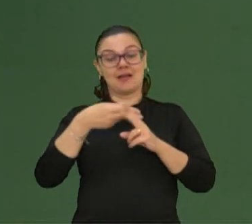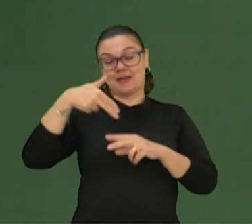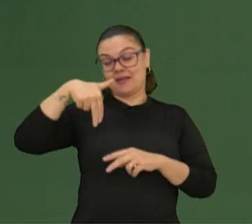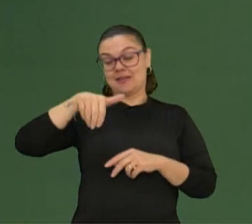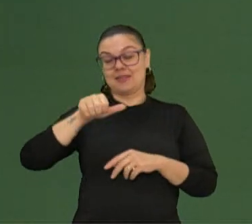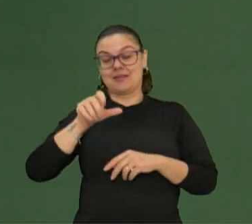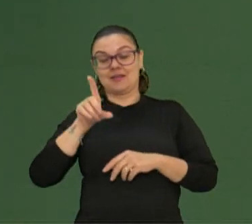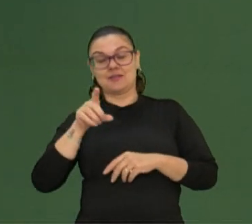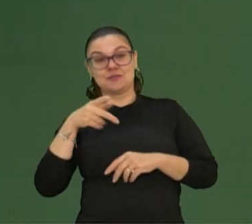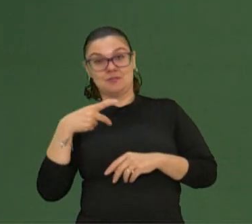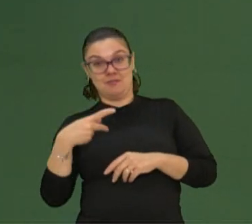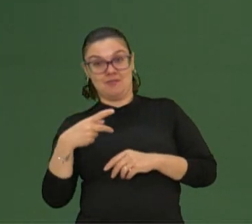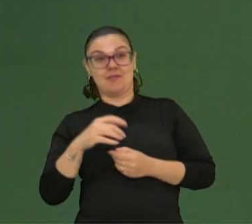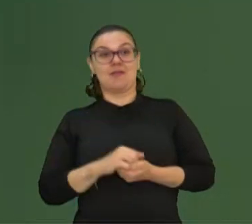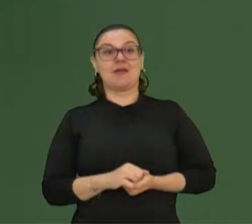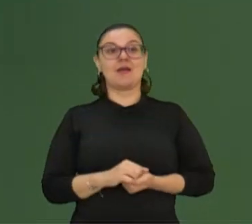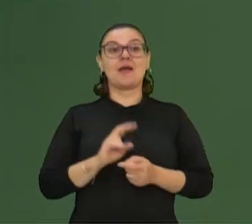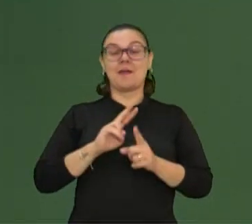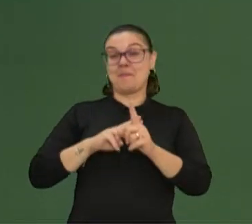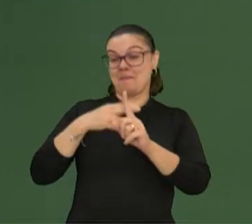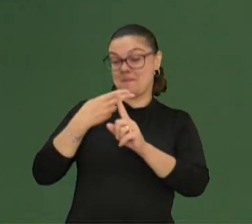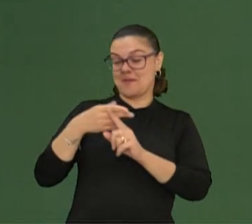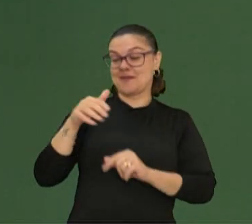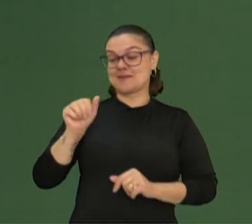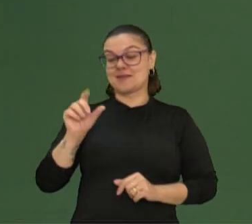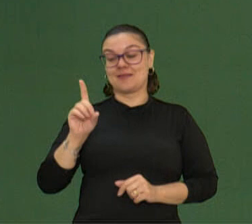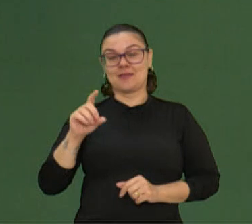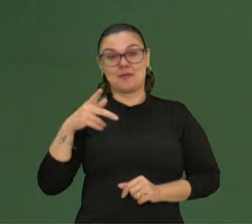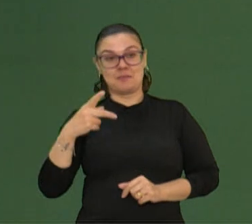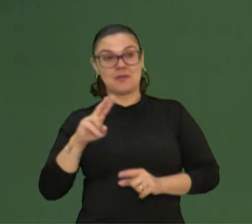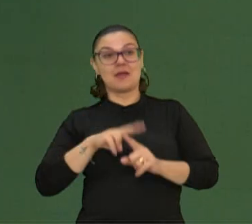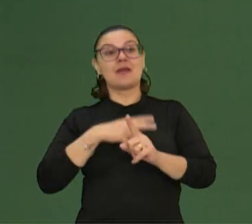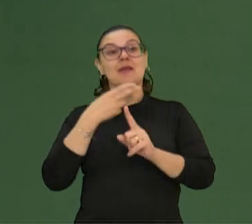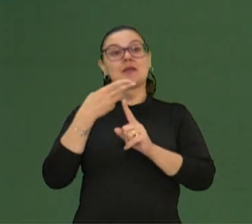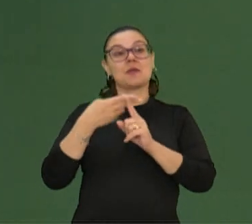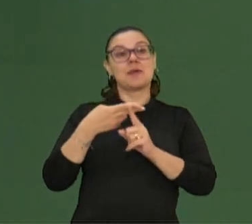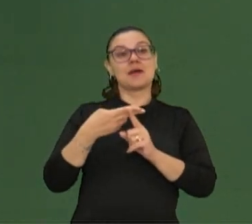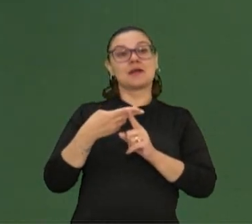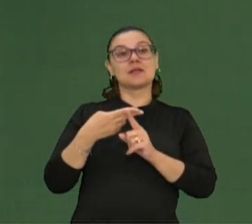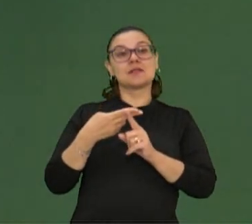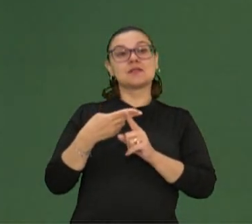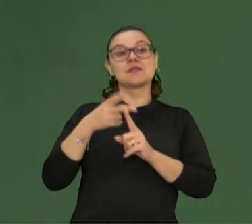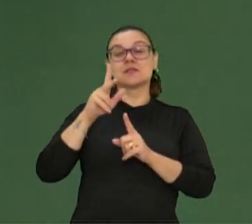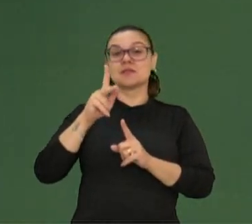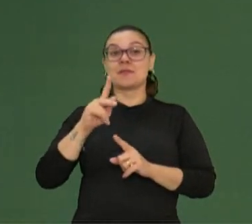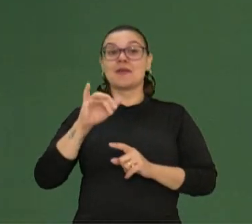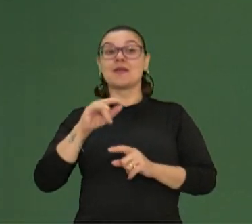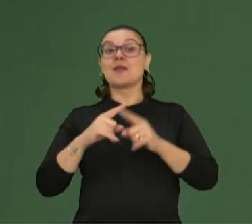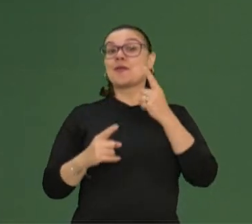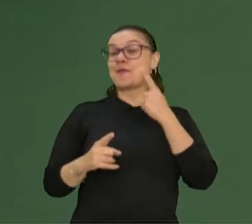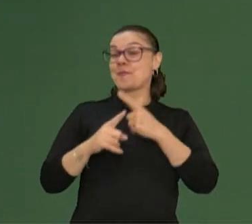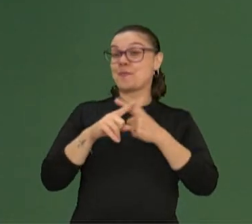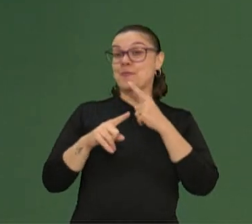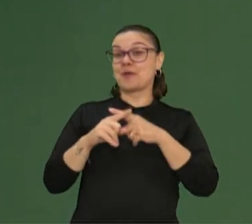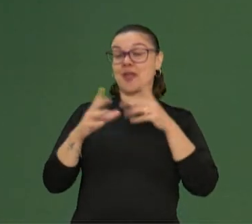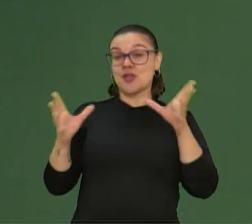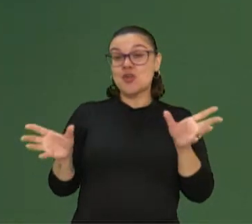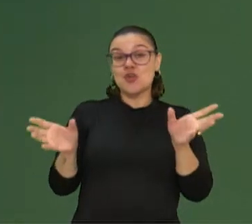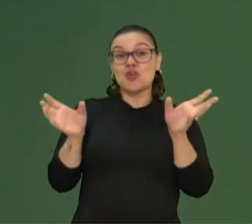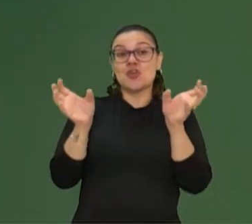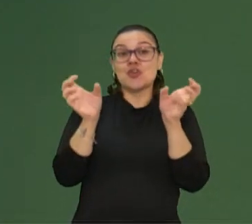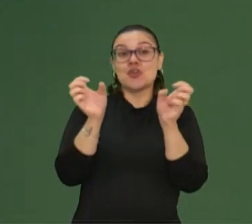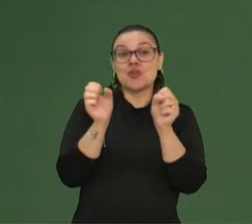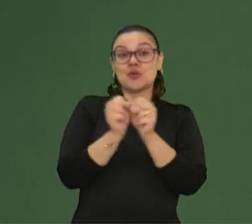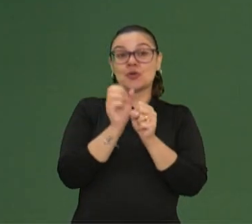NADP, mais o ADP e fosfato. Por que ADP e fosfato? Porque quando o NADP liga